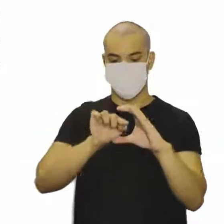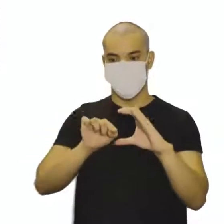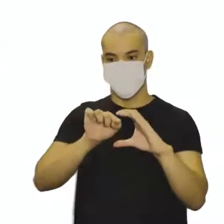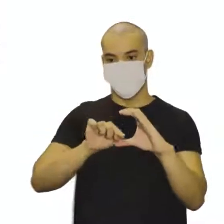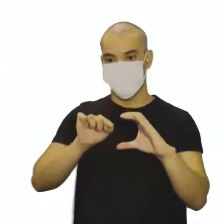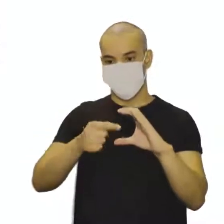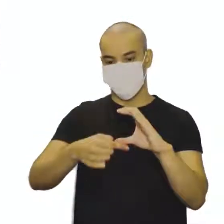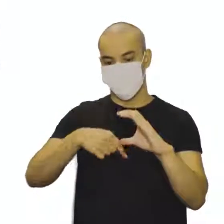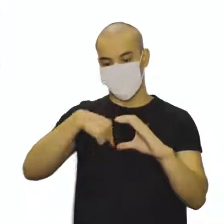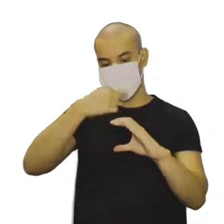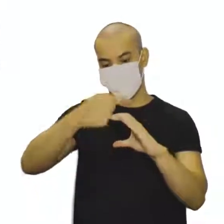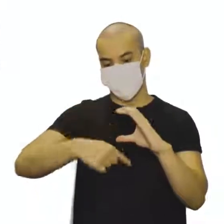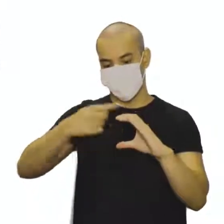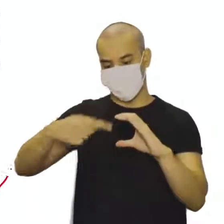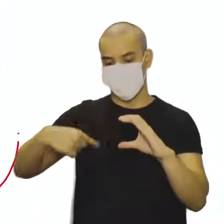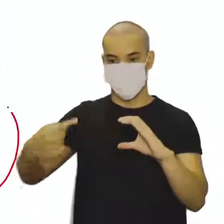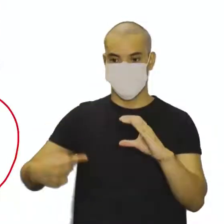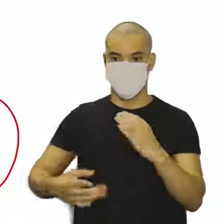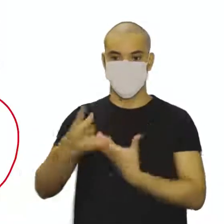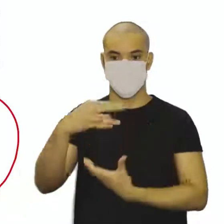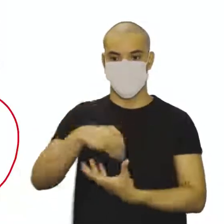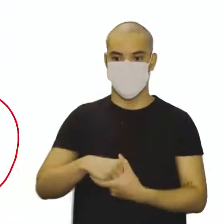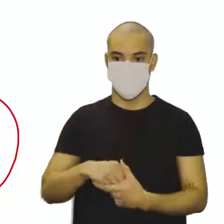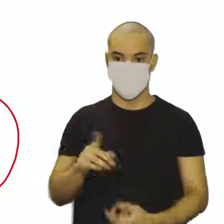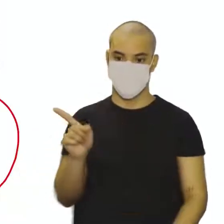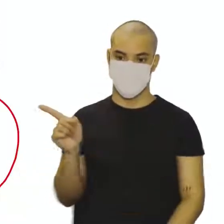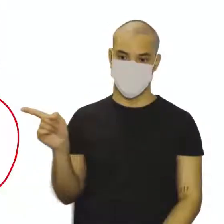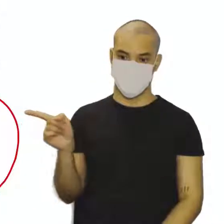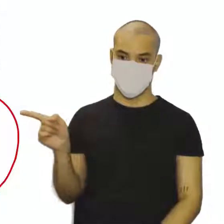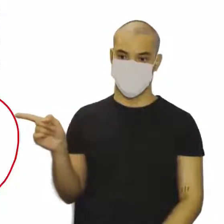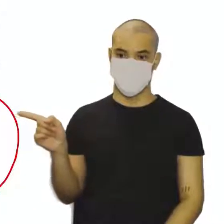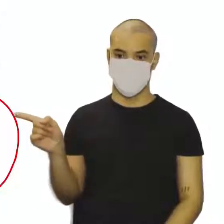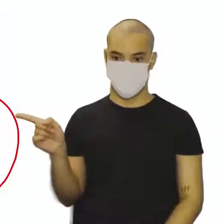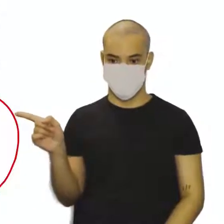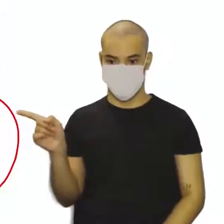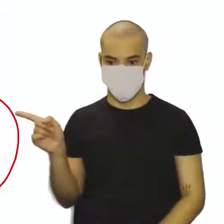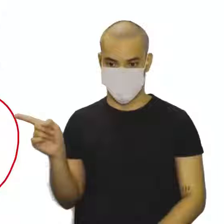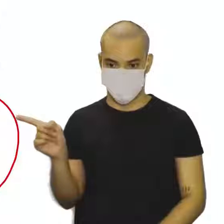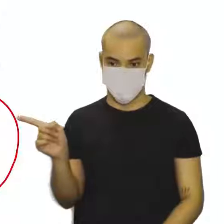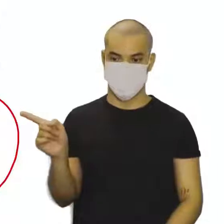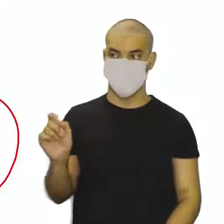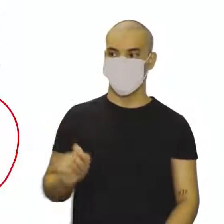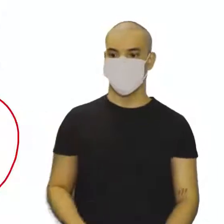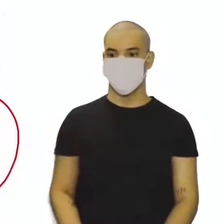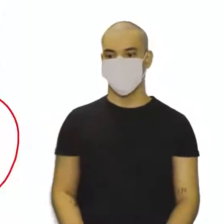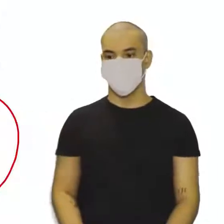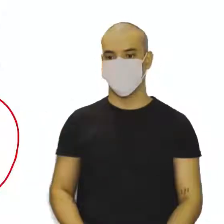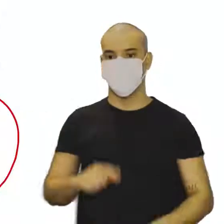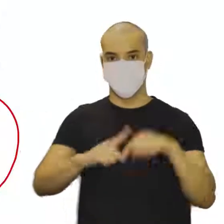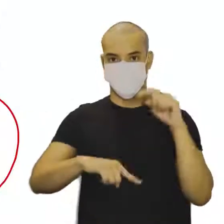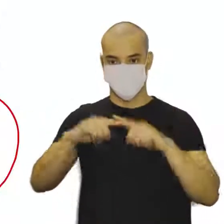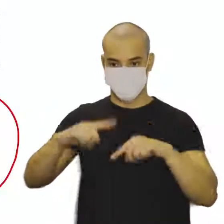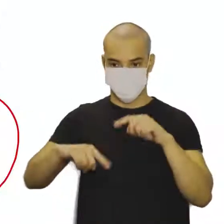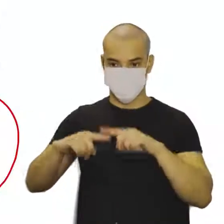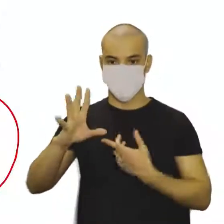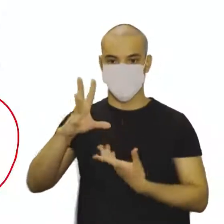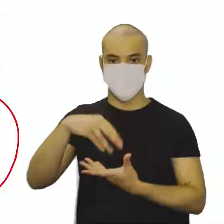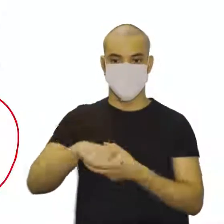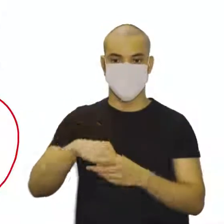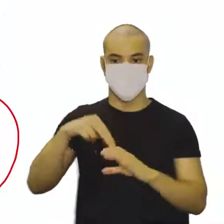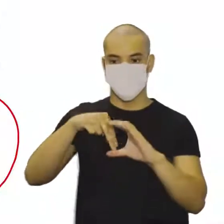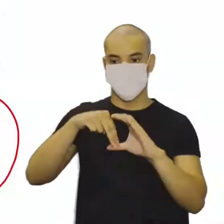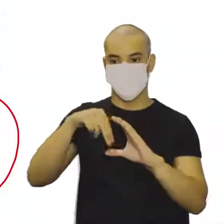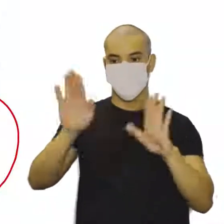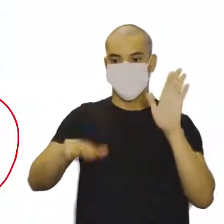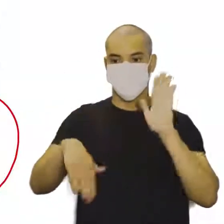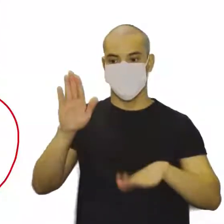vocês podem observar aqui, tá? O material do núcleo varia de